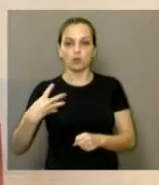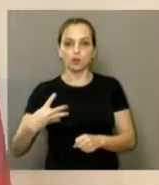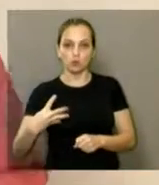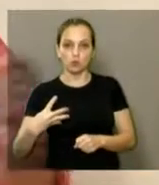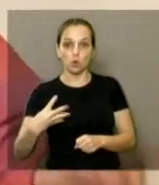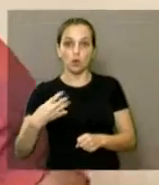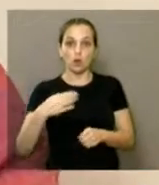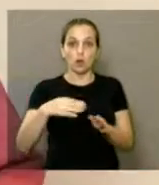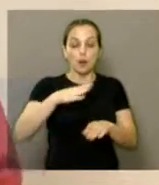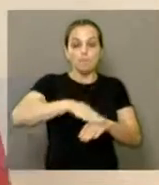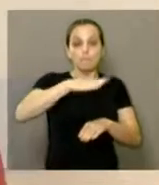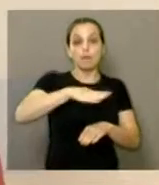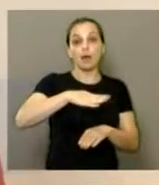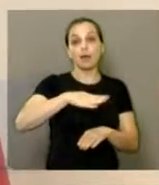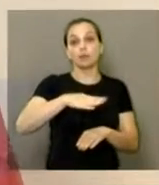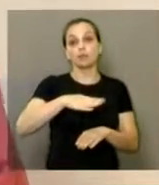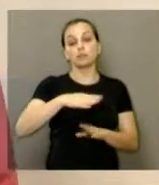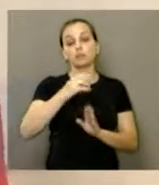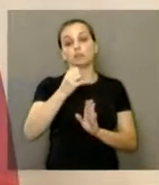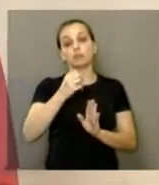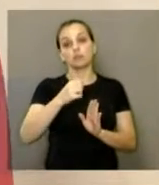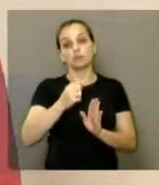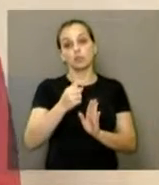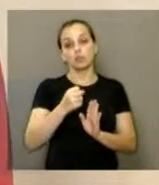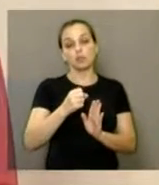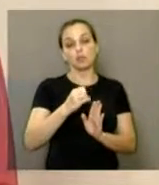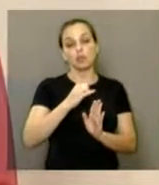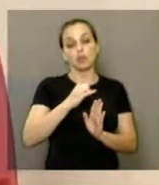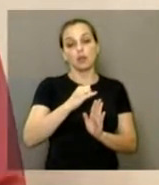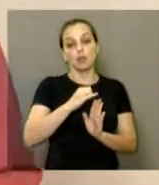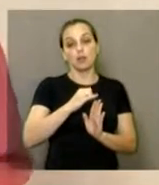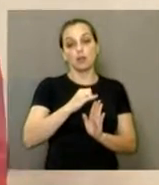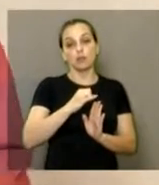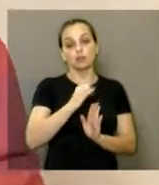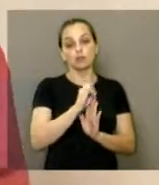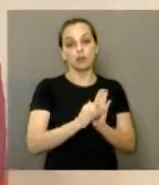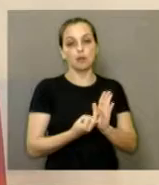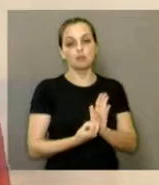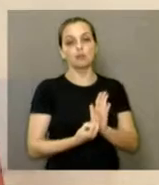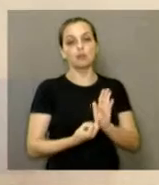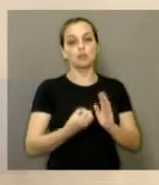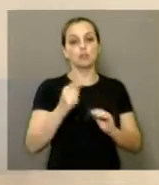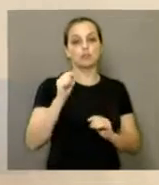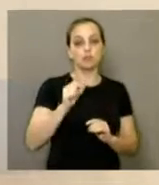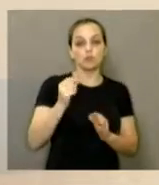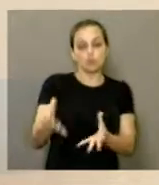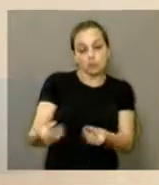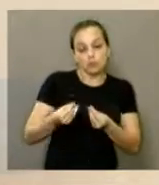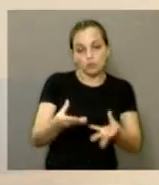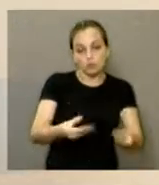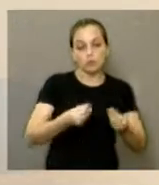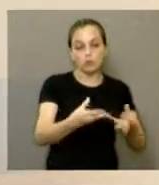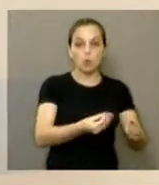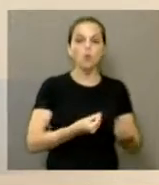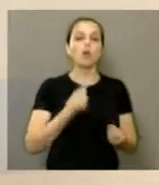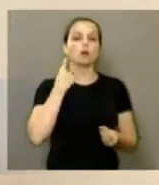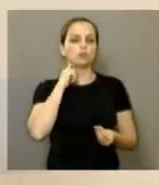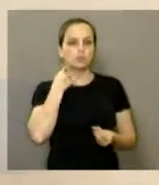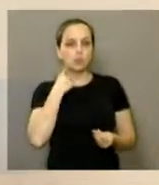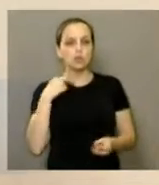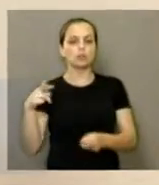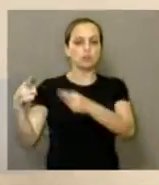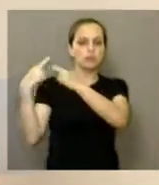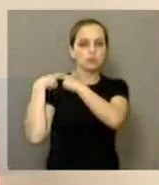inflação, inflação de 6%, conta de 15%. Coleta do lixo, responsabilidade,